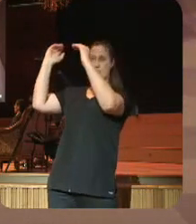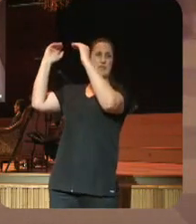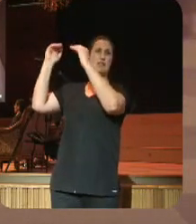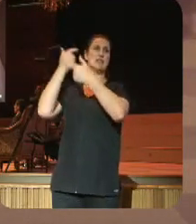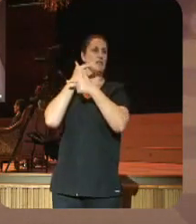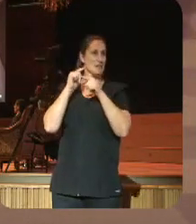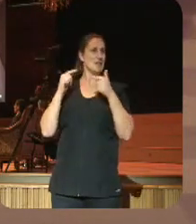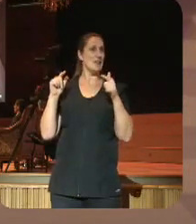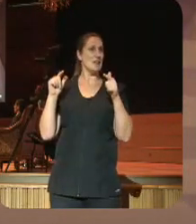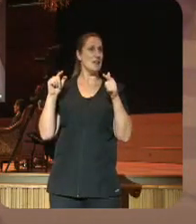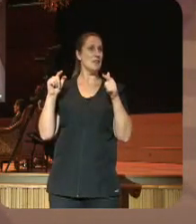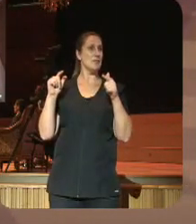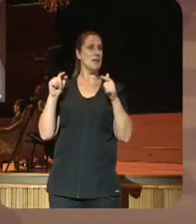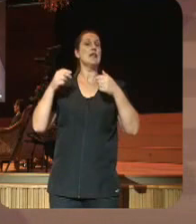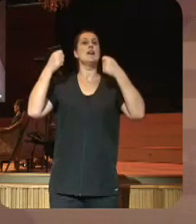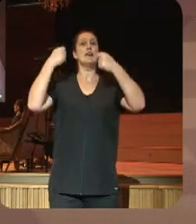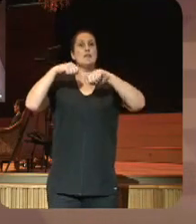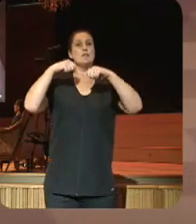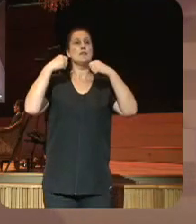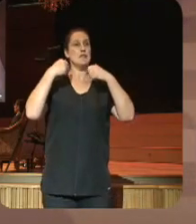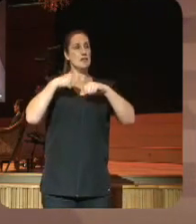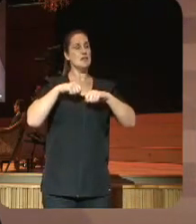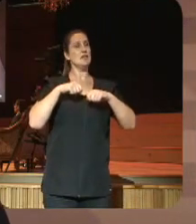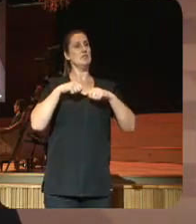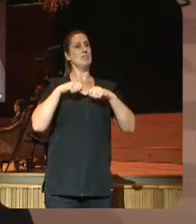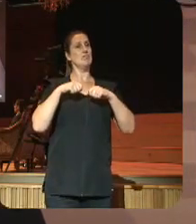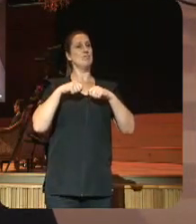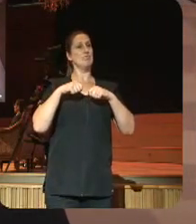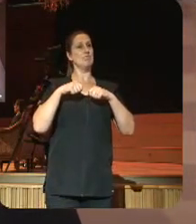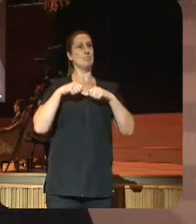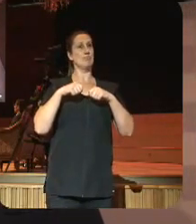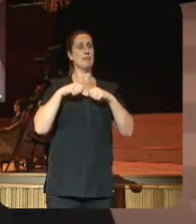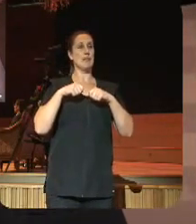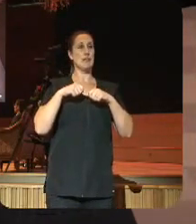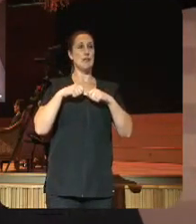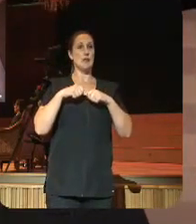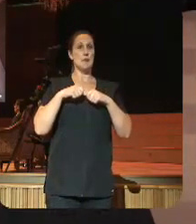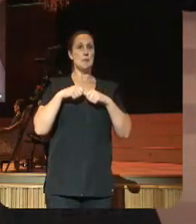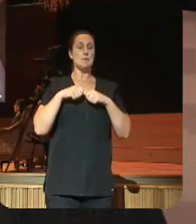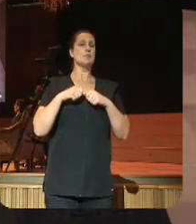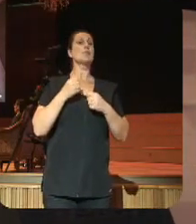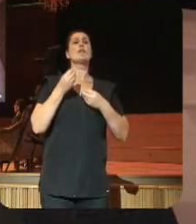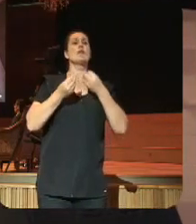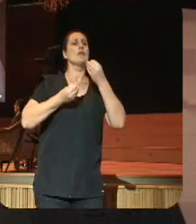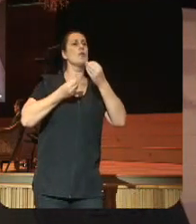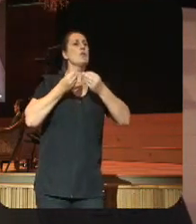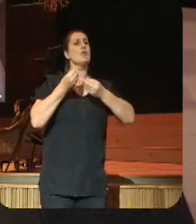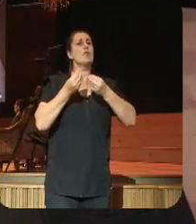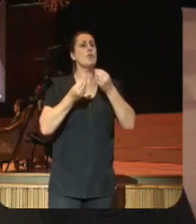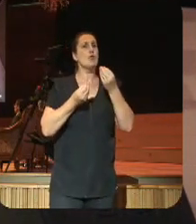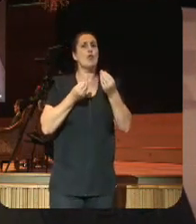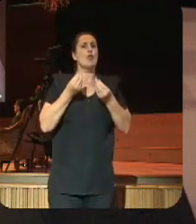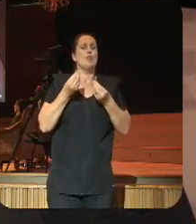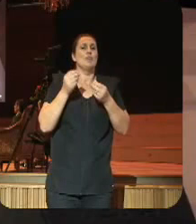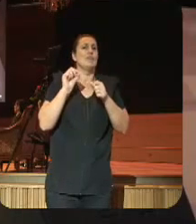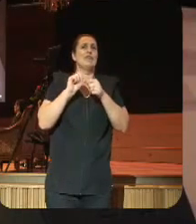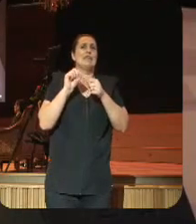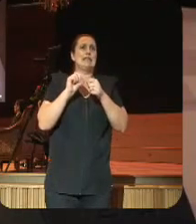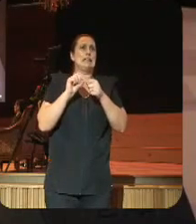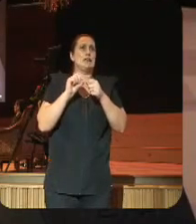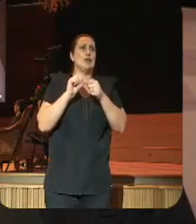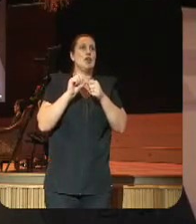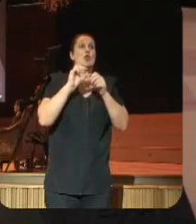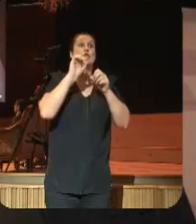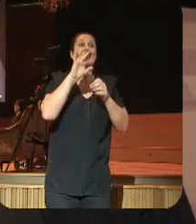e precisava ser resolvido, e a única maneira de resolver era algo tremendo que só